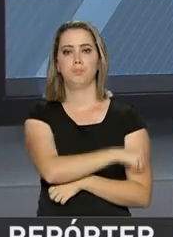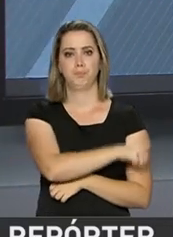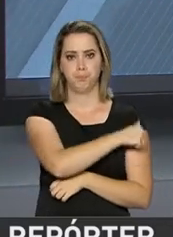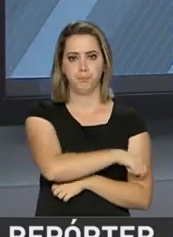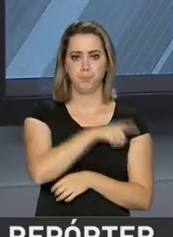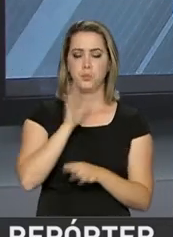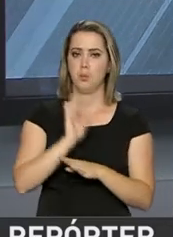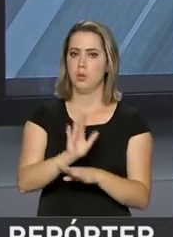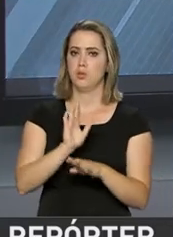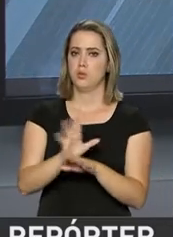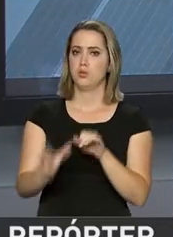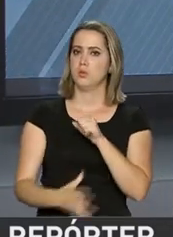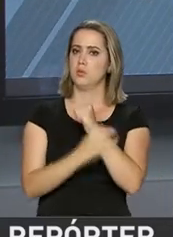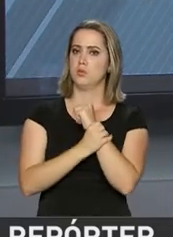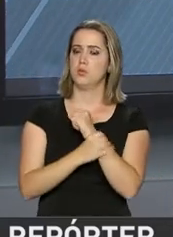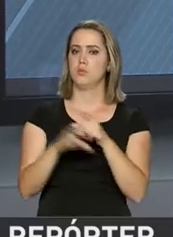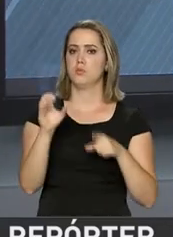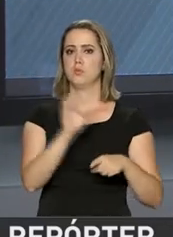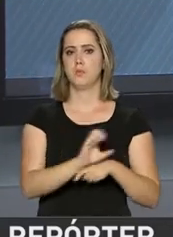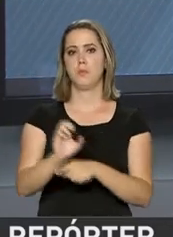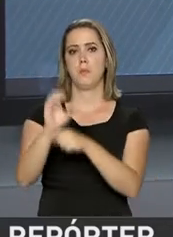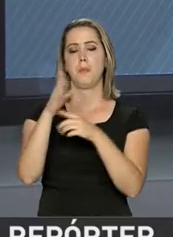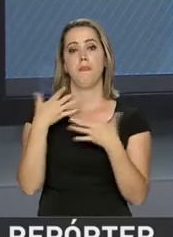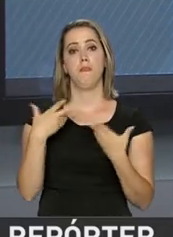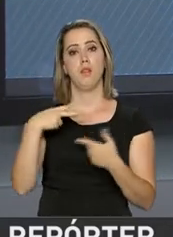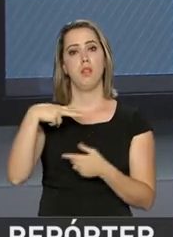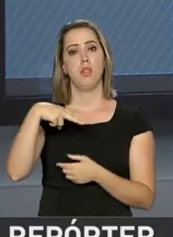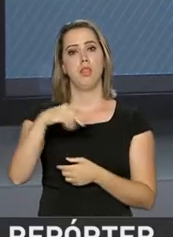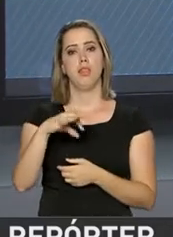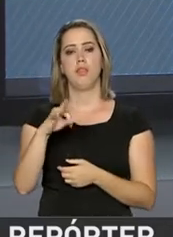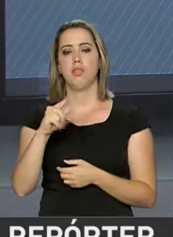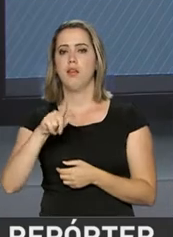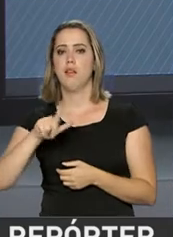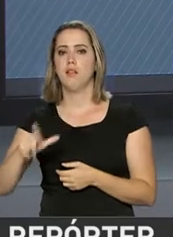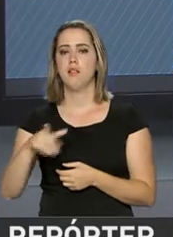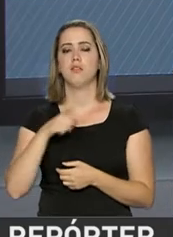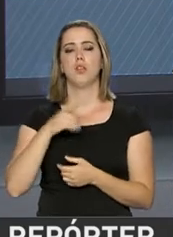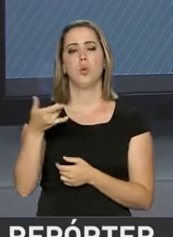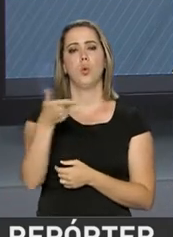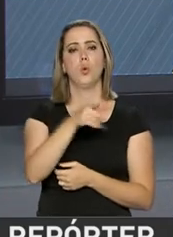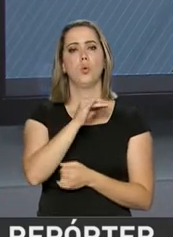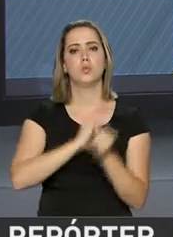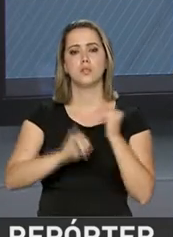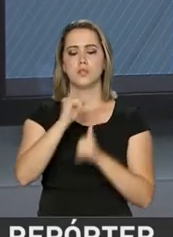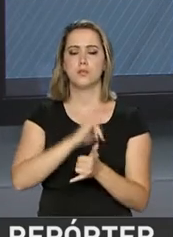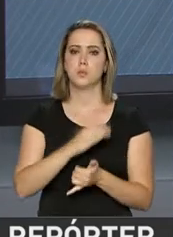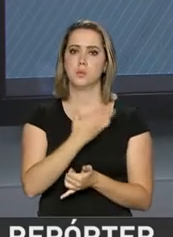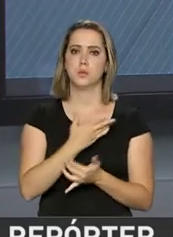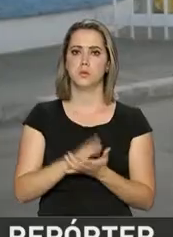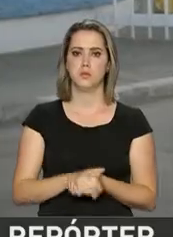para reforçar a segurança no estado. A repórter Natália Mello tem outras informações.